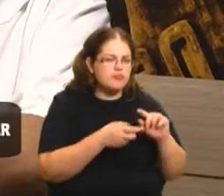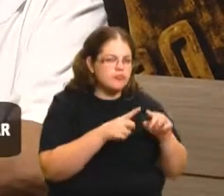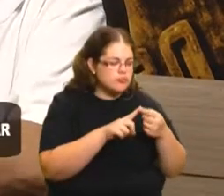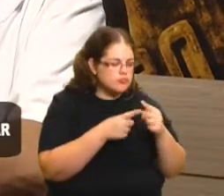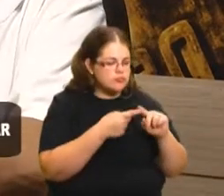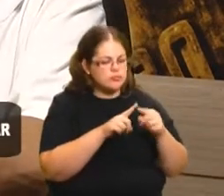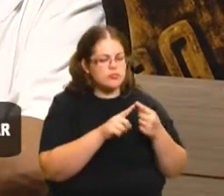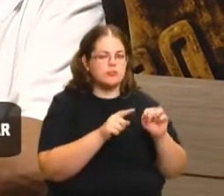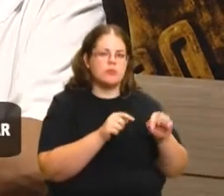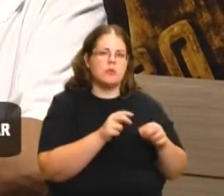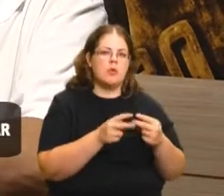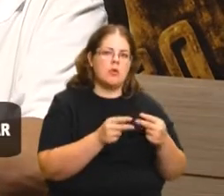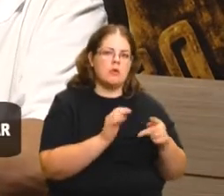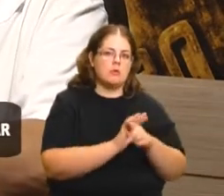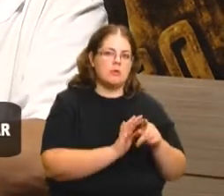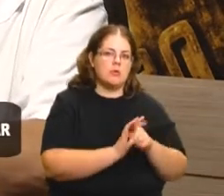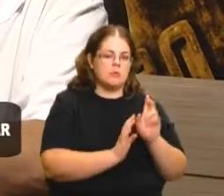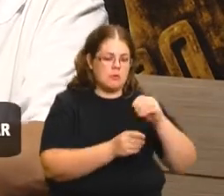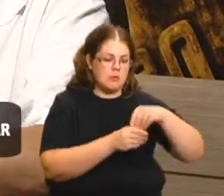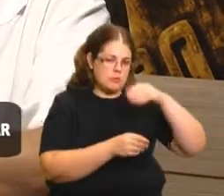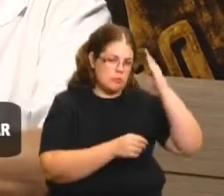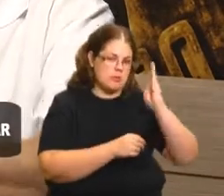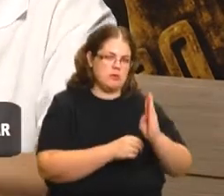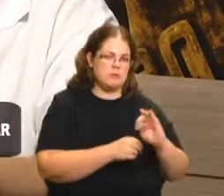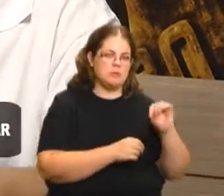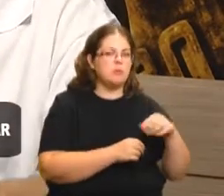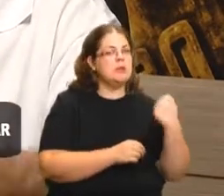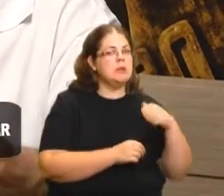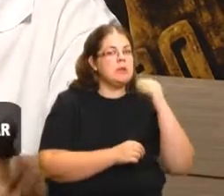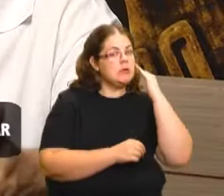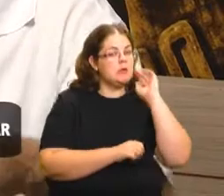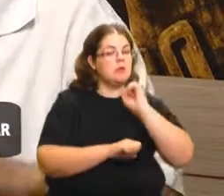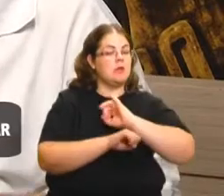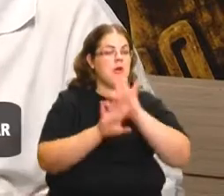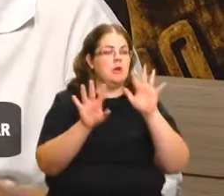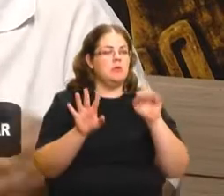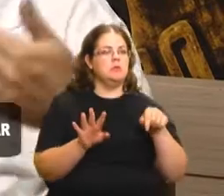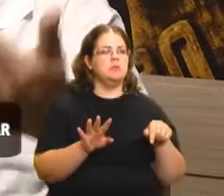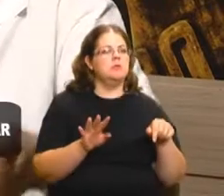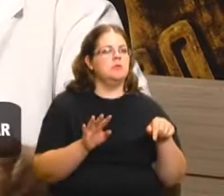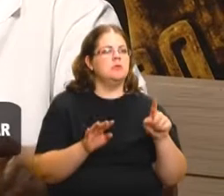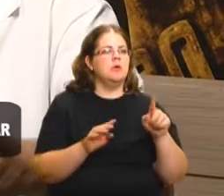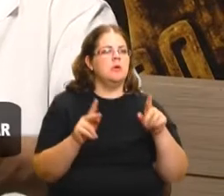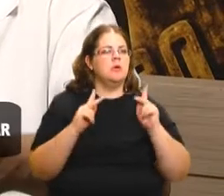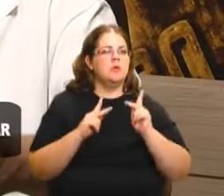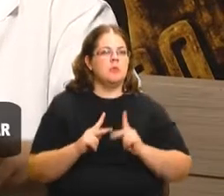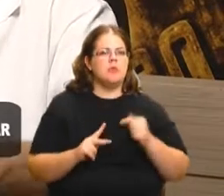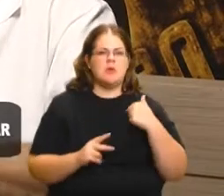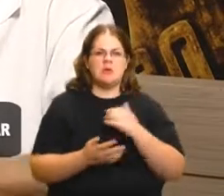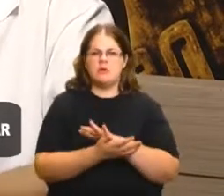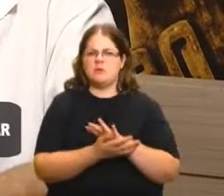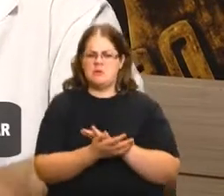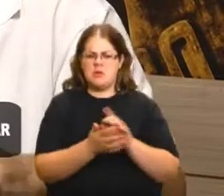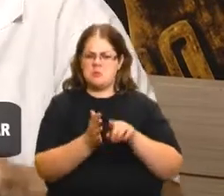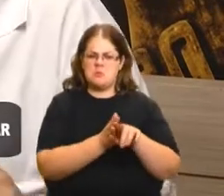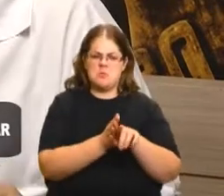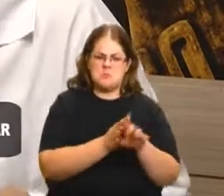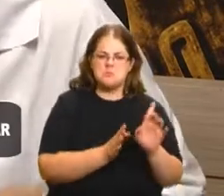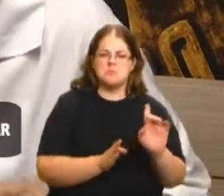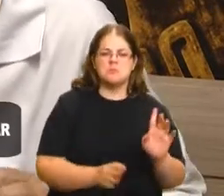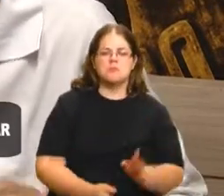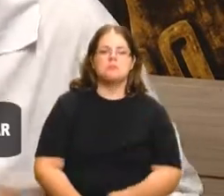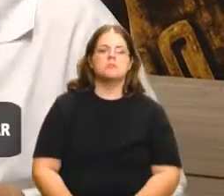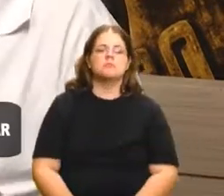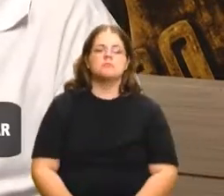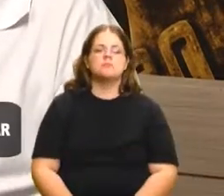muito minoritários no conjunto das Forças Armadas brasileiras. Isso eu acho que tem que ficar claro, né? Até para não lançar suspeitas sobre pessoas que não participaram de nada